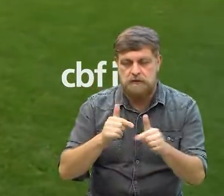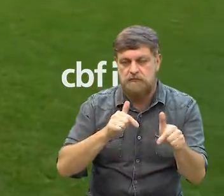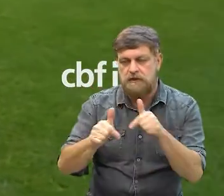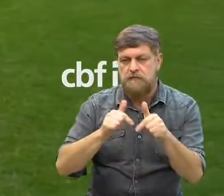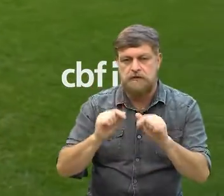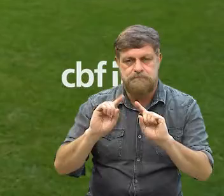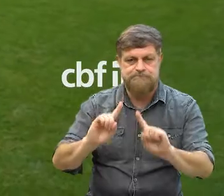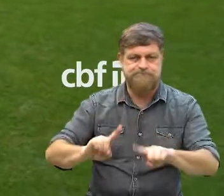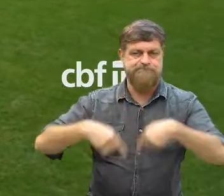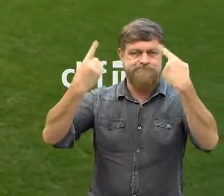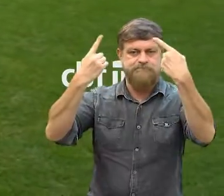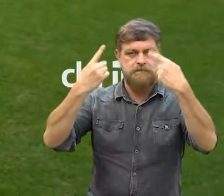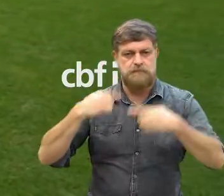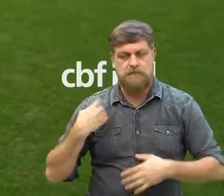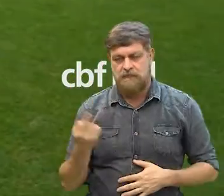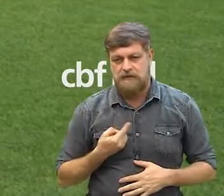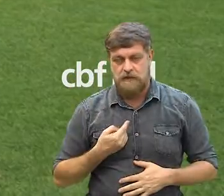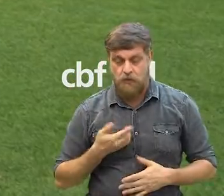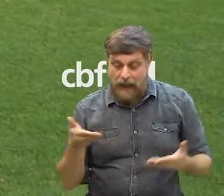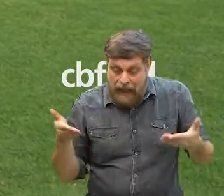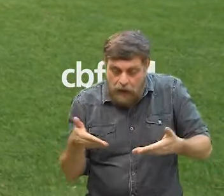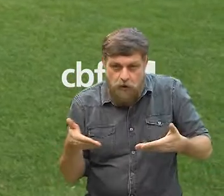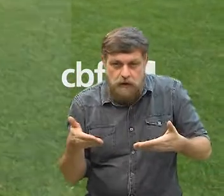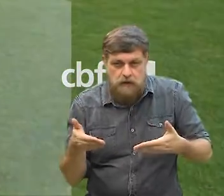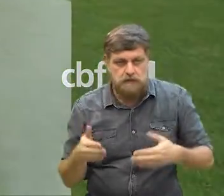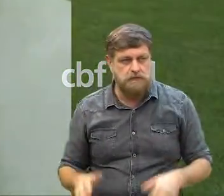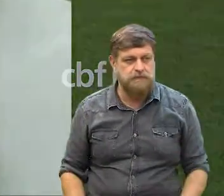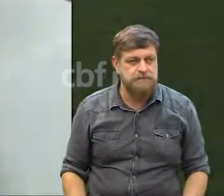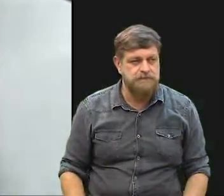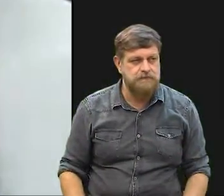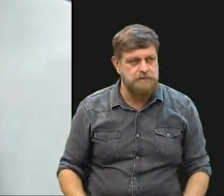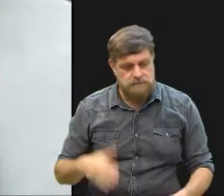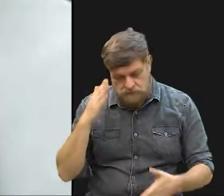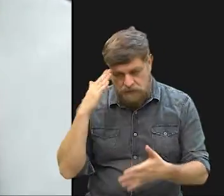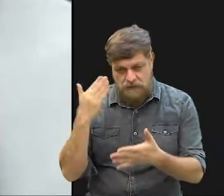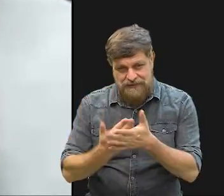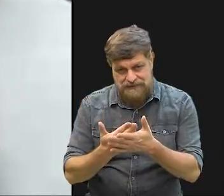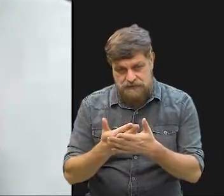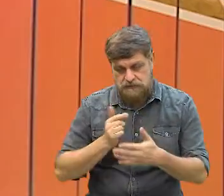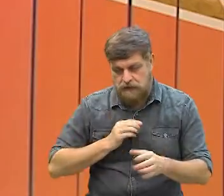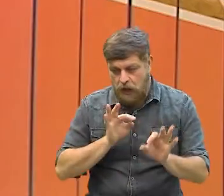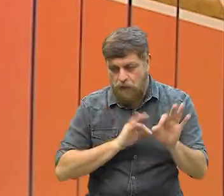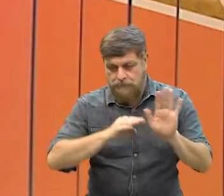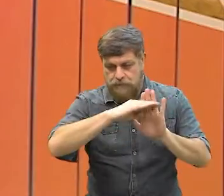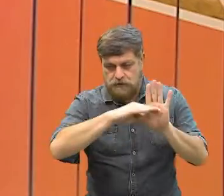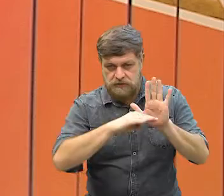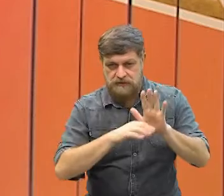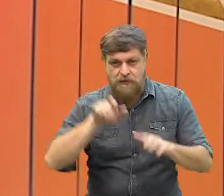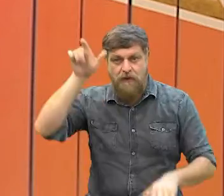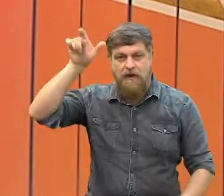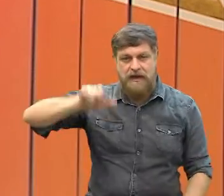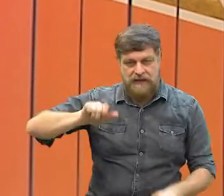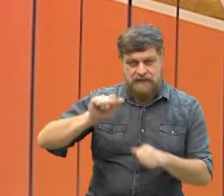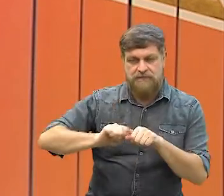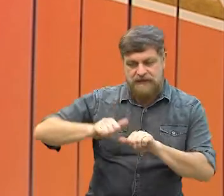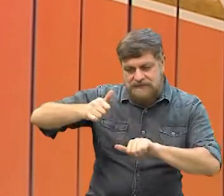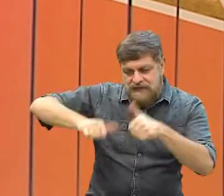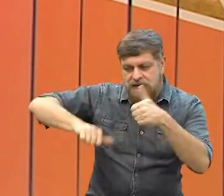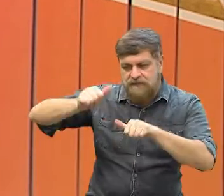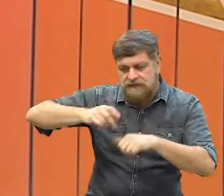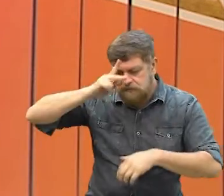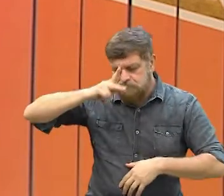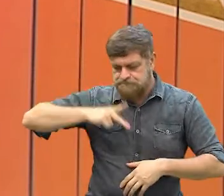bom e não por um agora, né? Mais uma vez, acreditar no projeto. E ela fez autocrítica também, né,